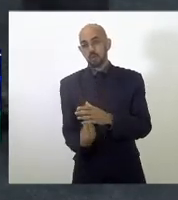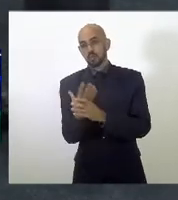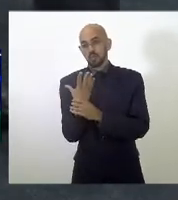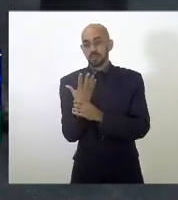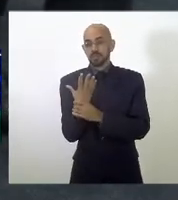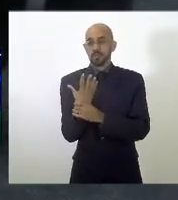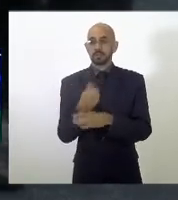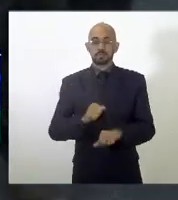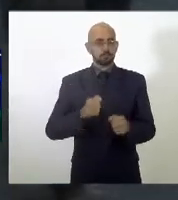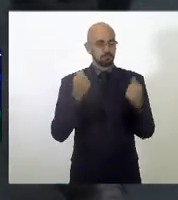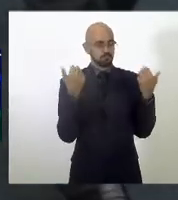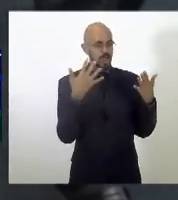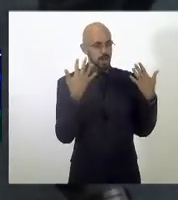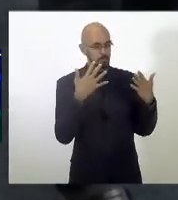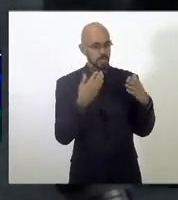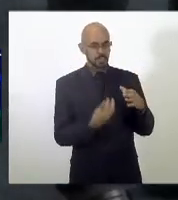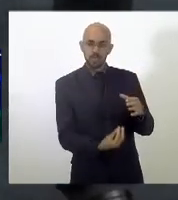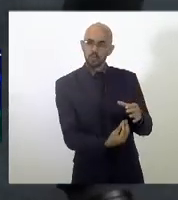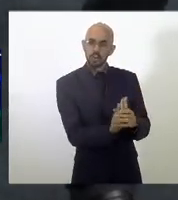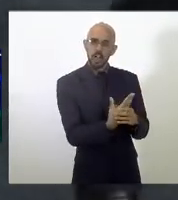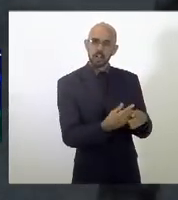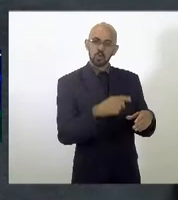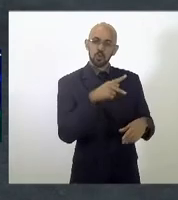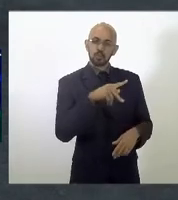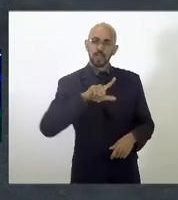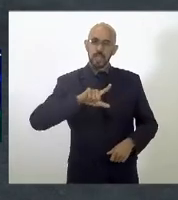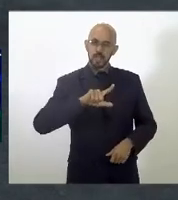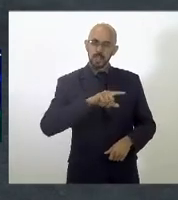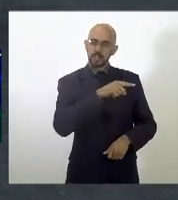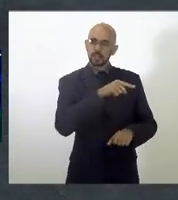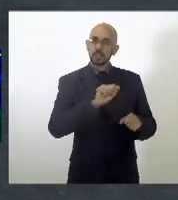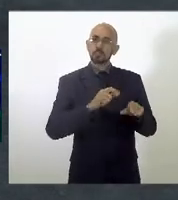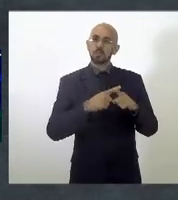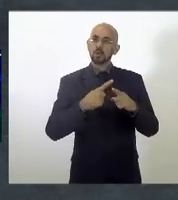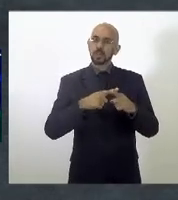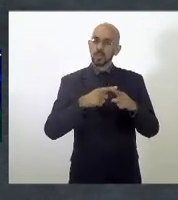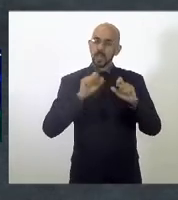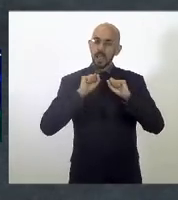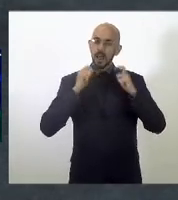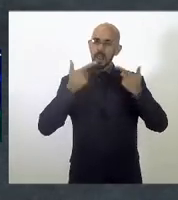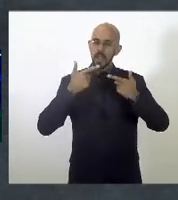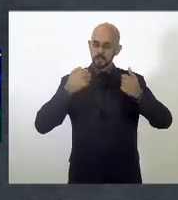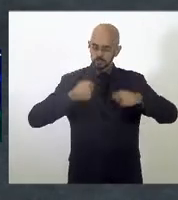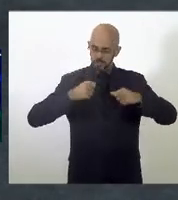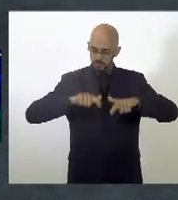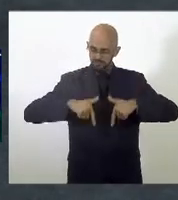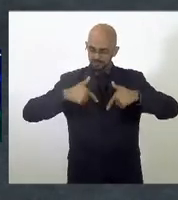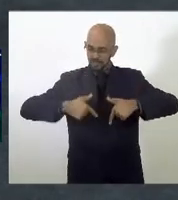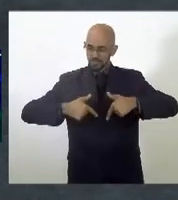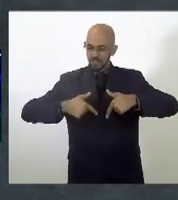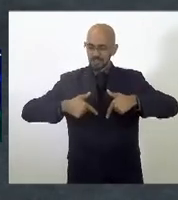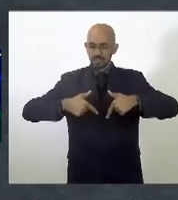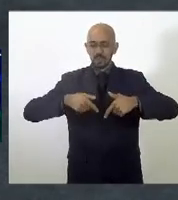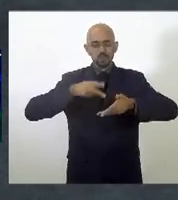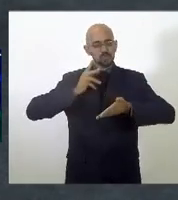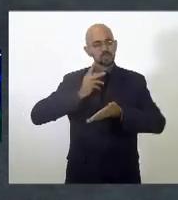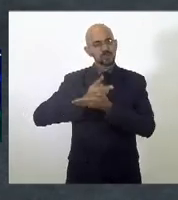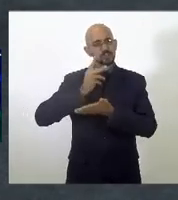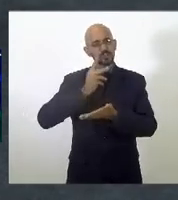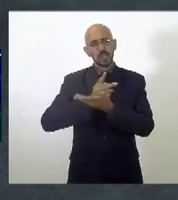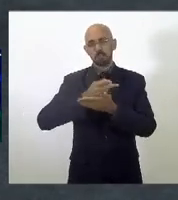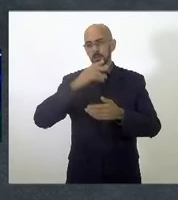parabenizar o autor e dizer que o parlamento tem que ter uma atuação cada vez mais voltada